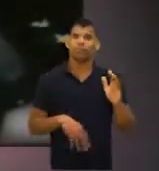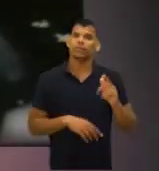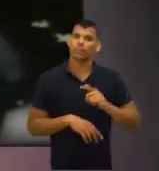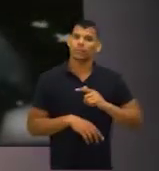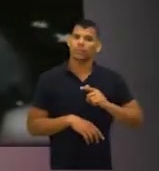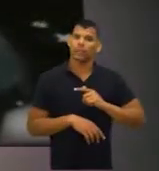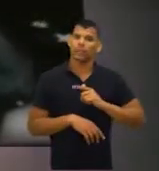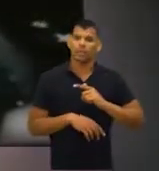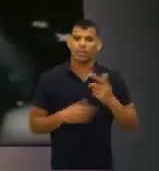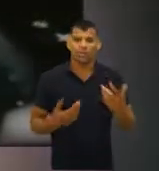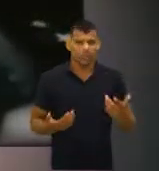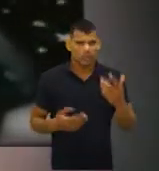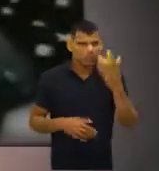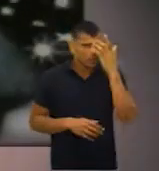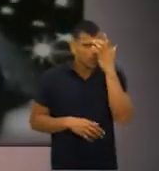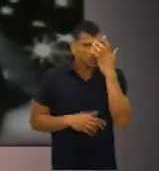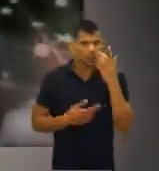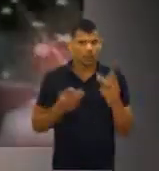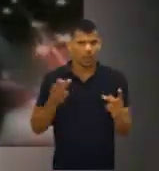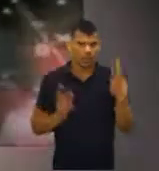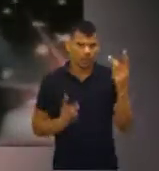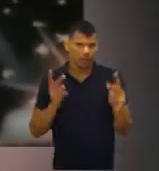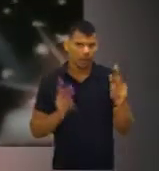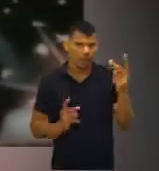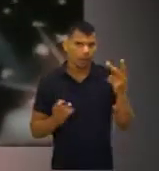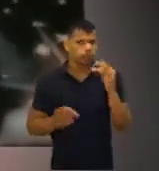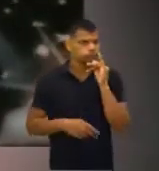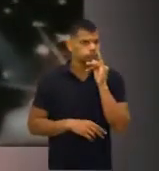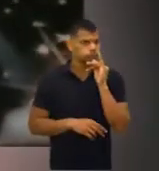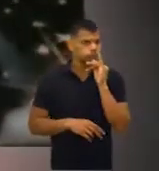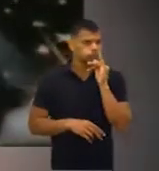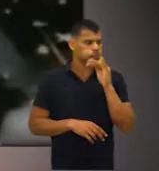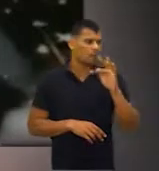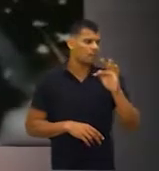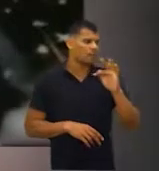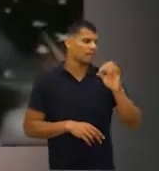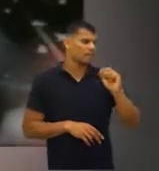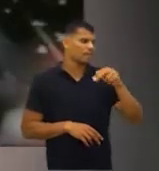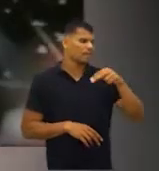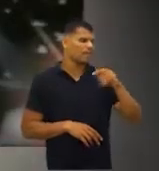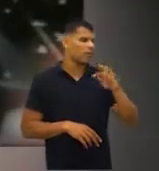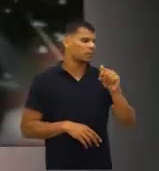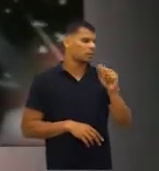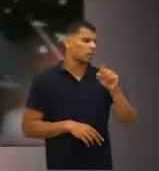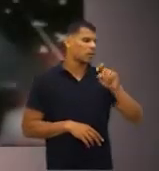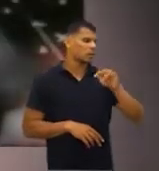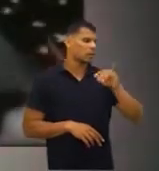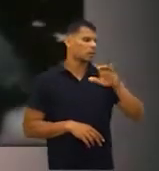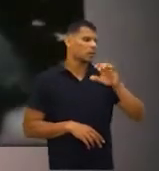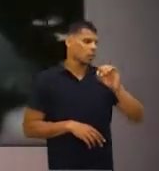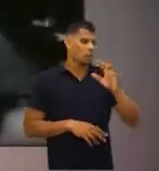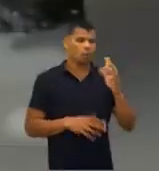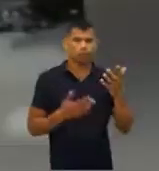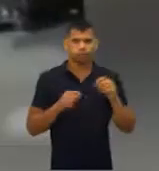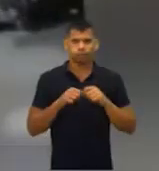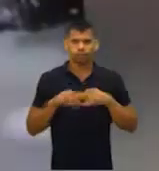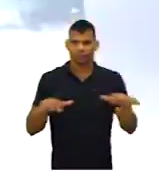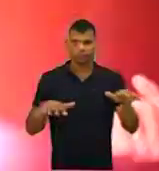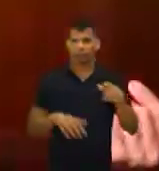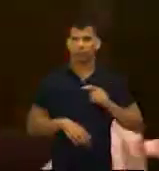para muita gente. Foi muito bacana. Eu acho que as marchinhas, por exemplo, de carnaval, quando foram para o Fantástico, por mais que fosse só um